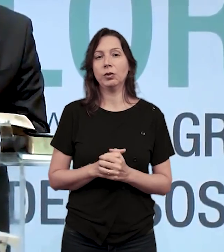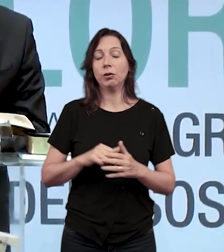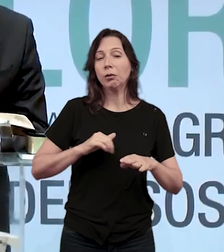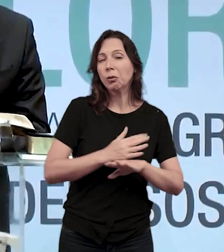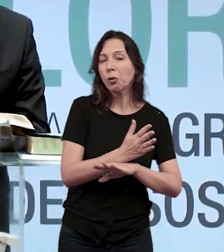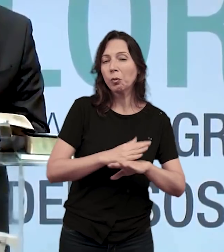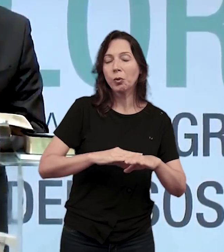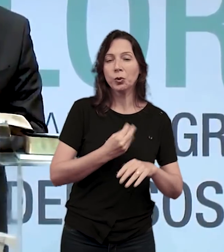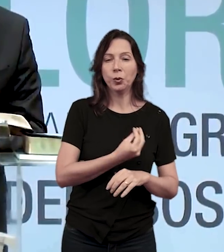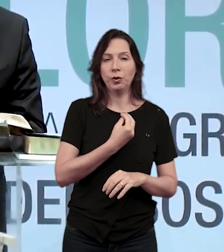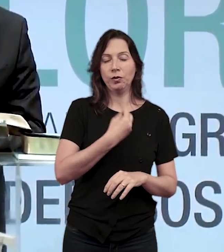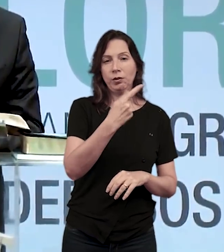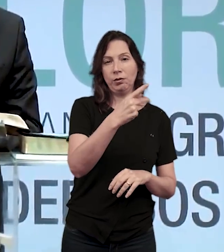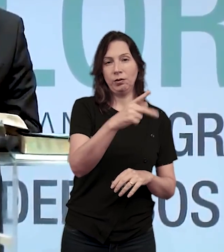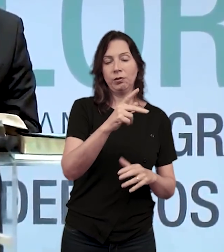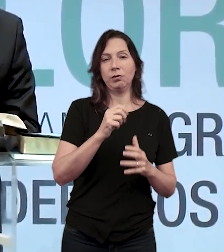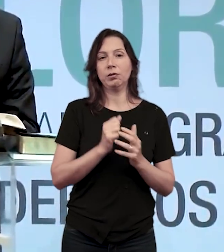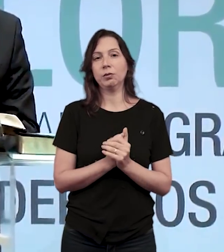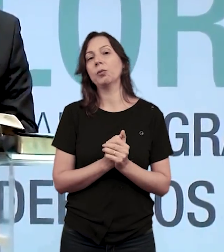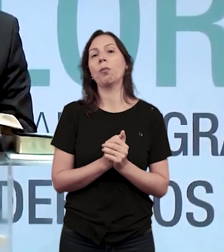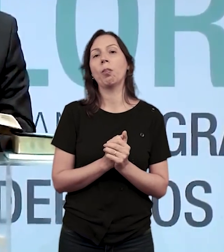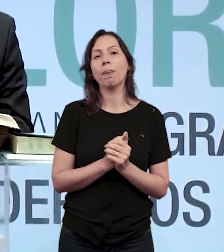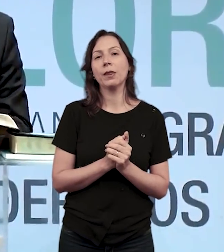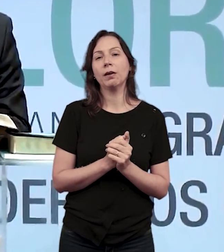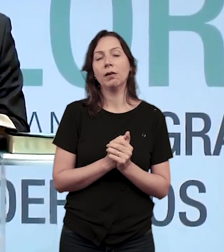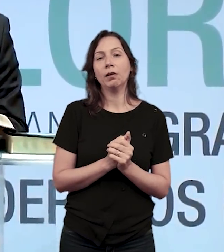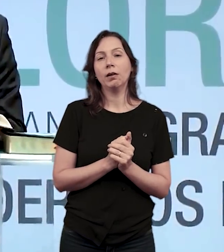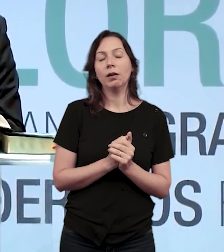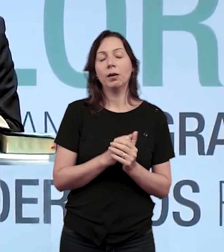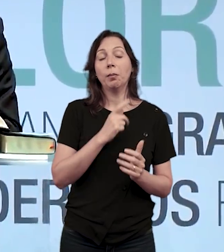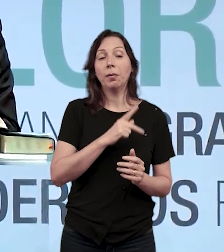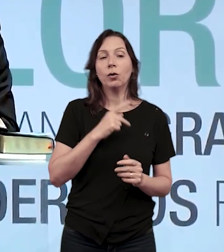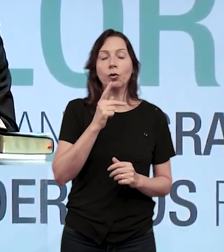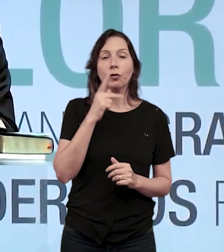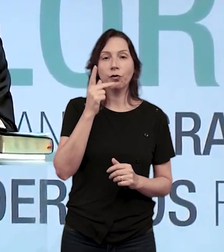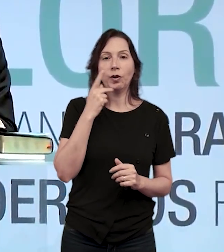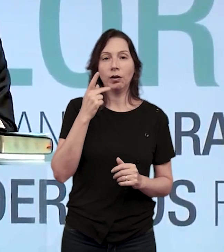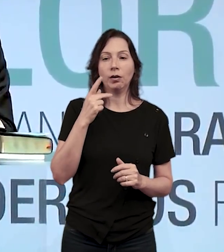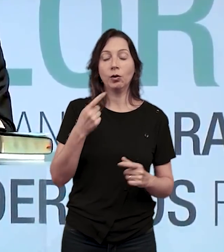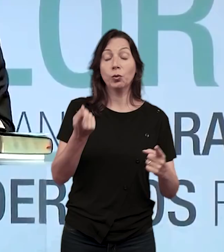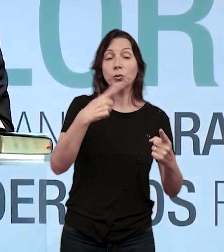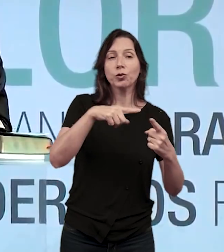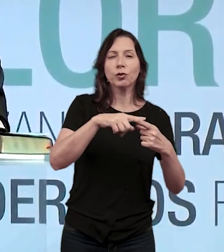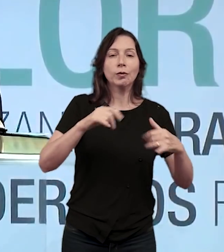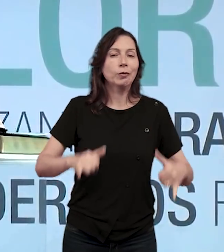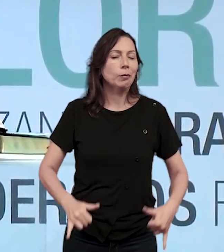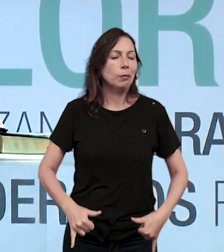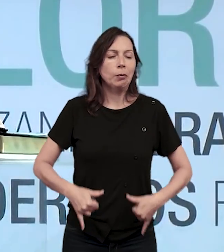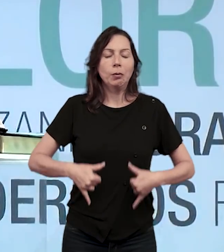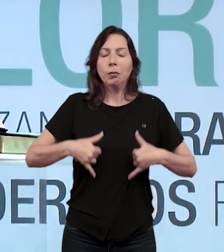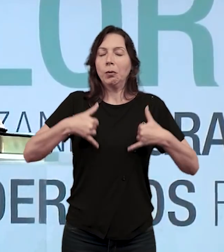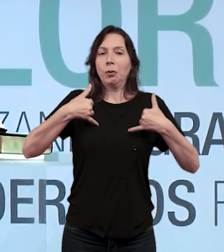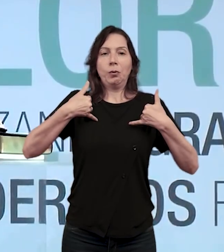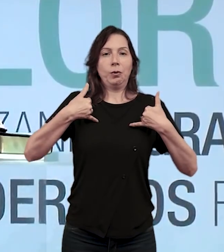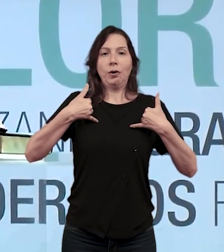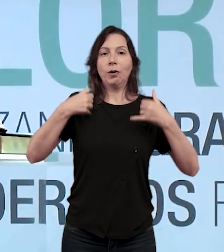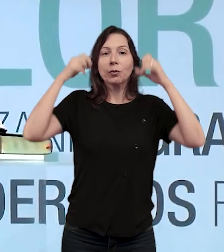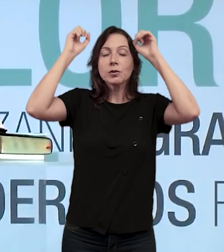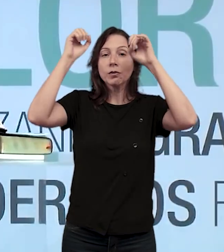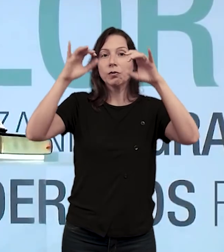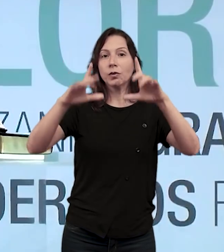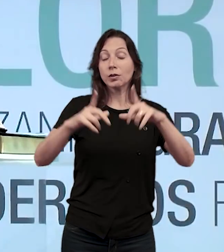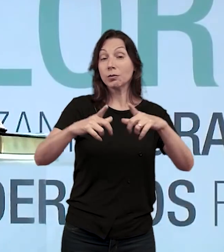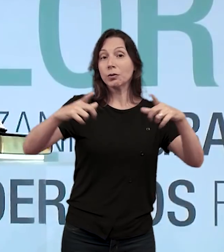Quando ele diz que para que não me ensoberbecesse com as grandezas das revelações,